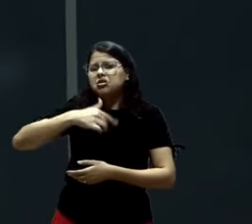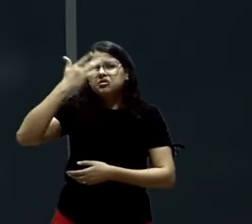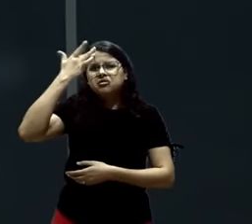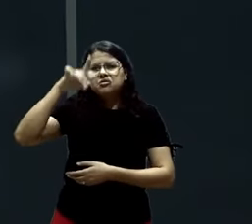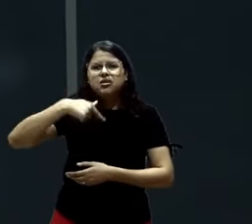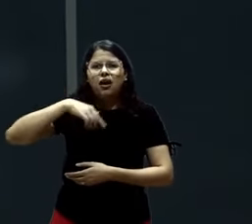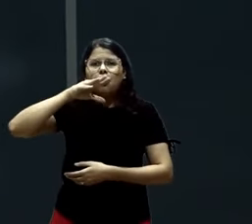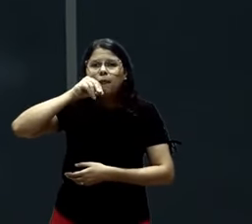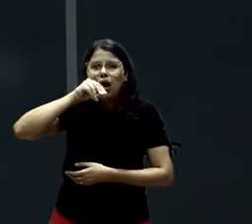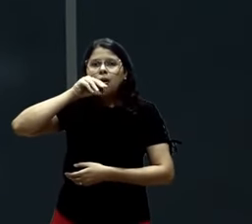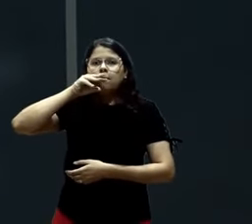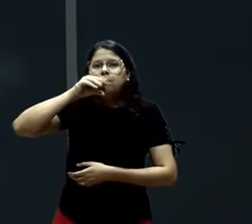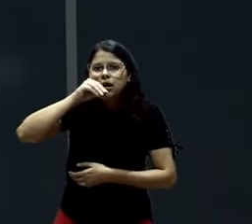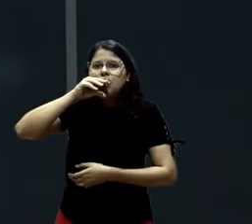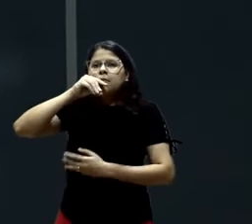boca,